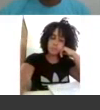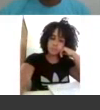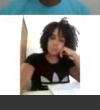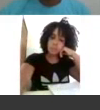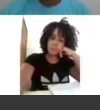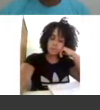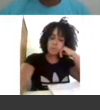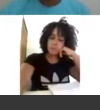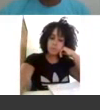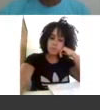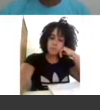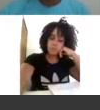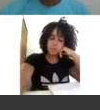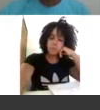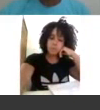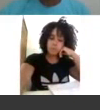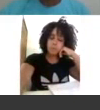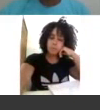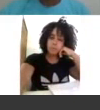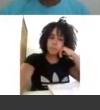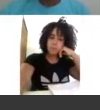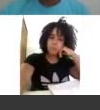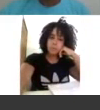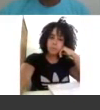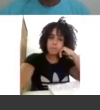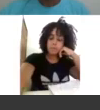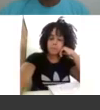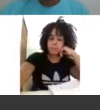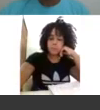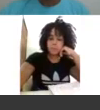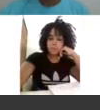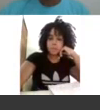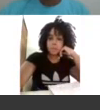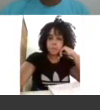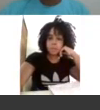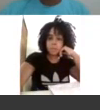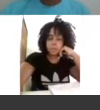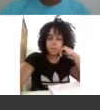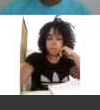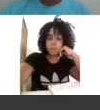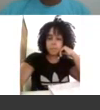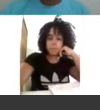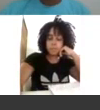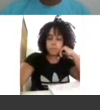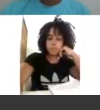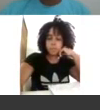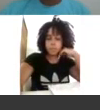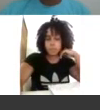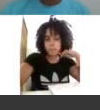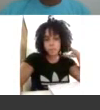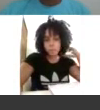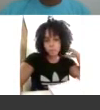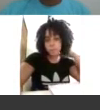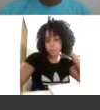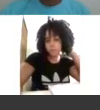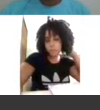fazer novas conexões, né? As discussões que os professores e professoras de educação básica